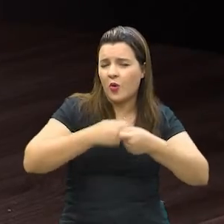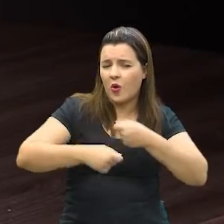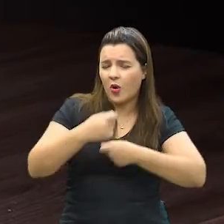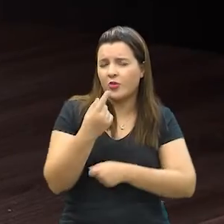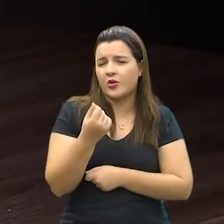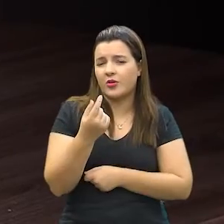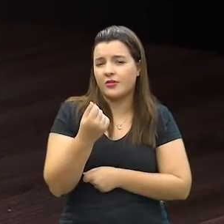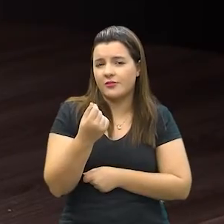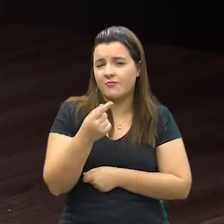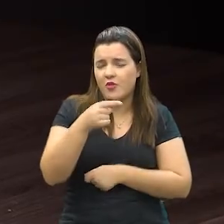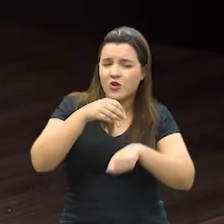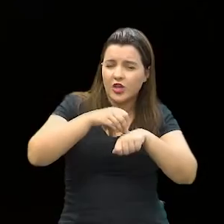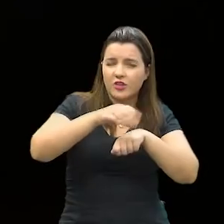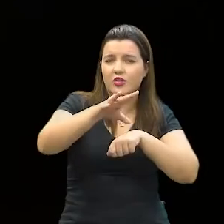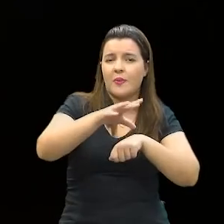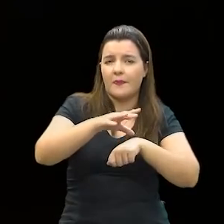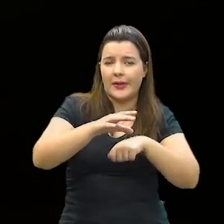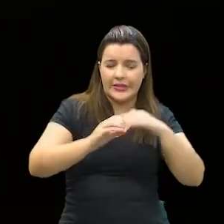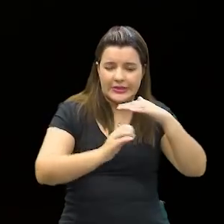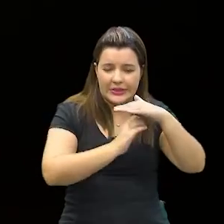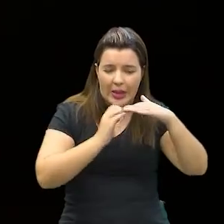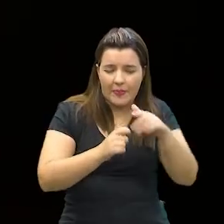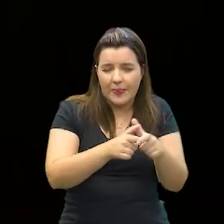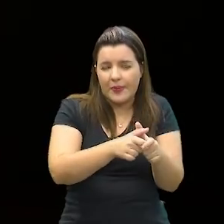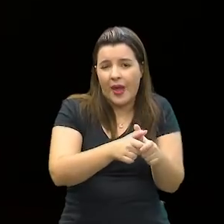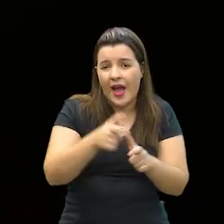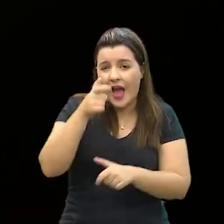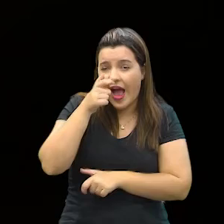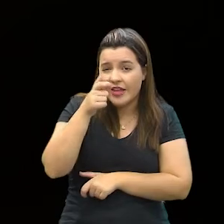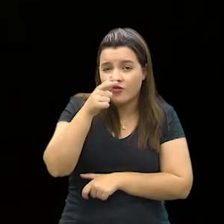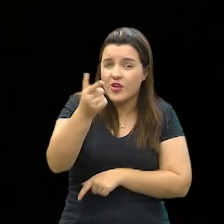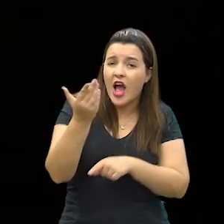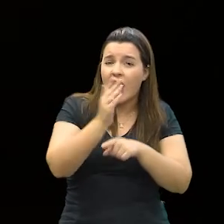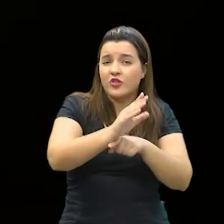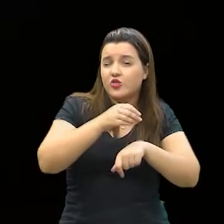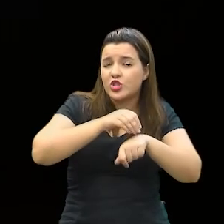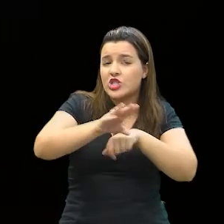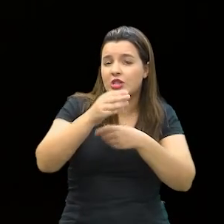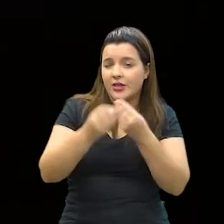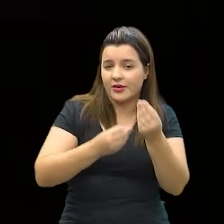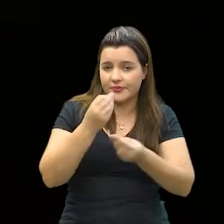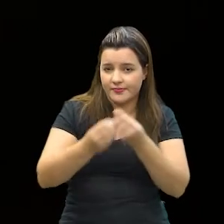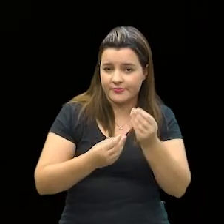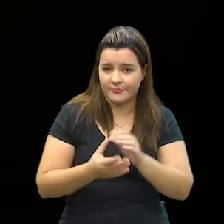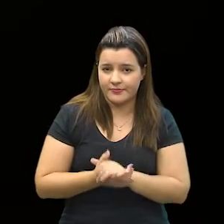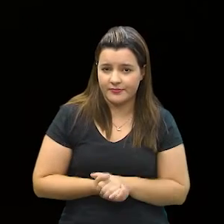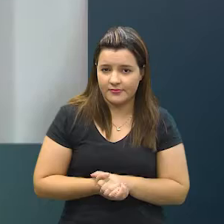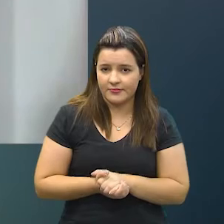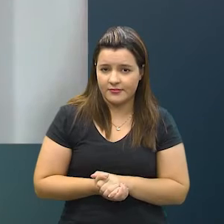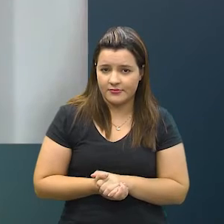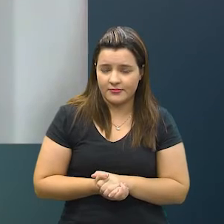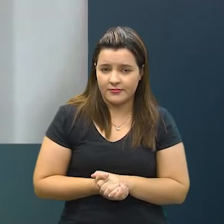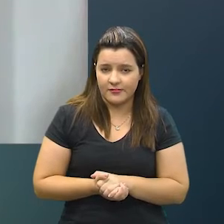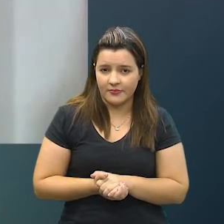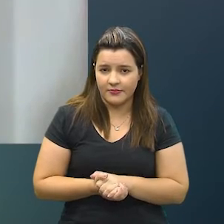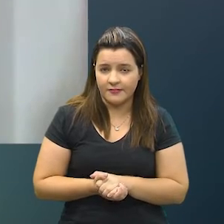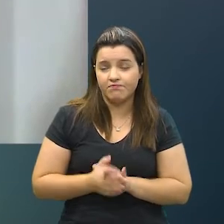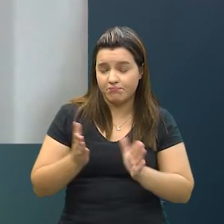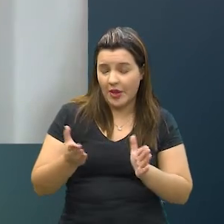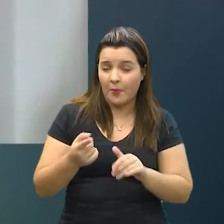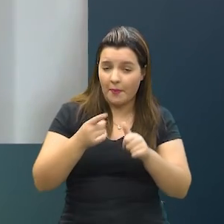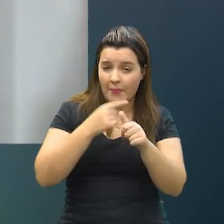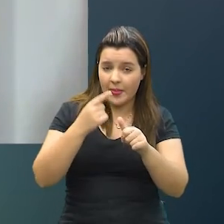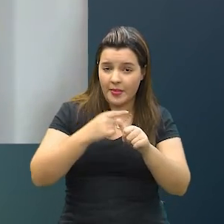você diria para o pequeno empreendedor que está nos assistindo? Tá bom. Então, vamos começar pela parte aqui dos protocolos,